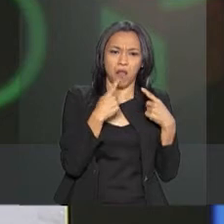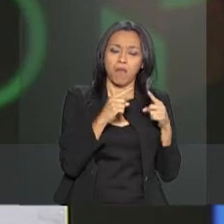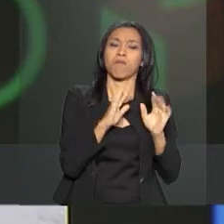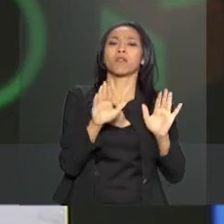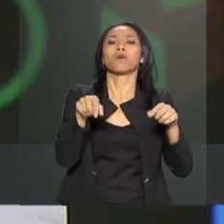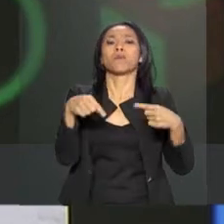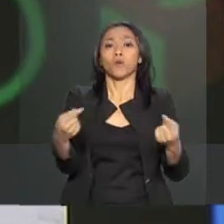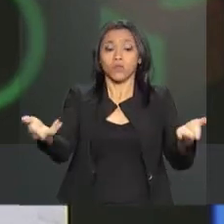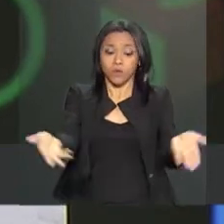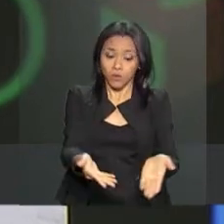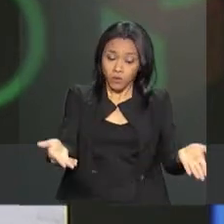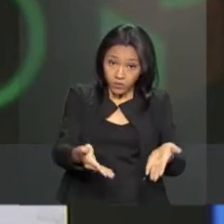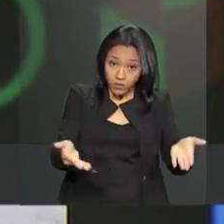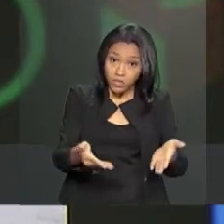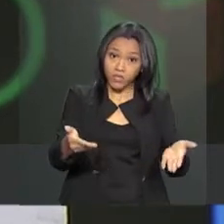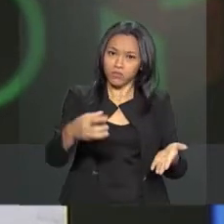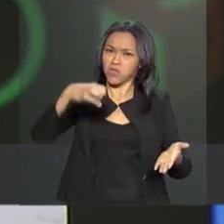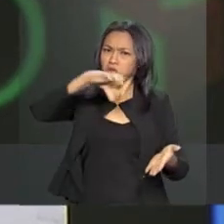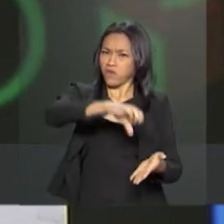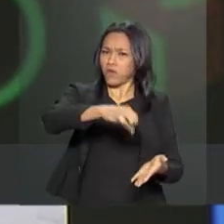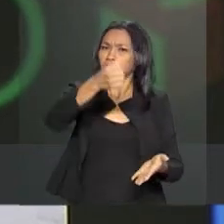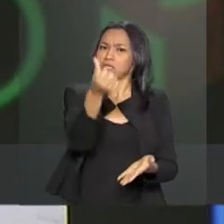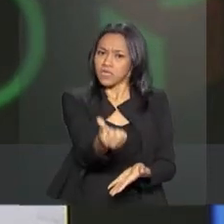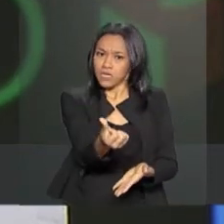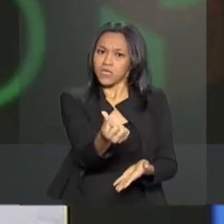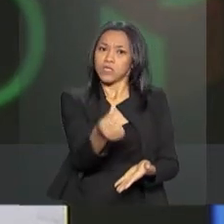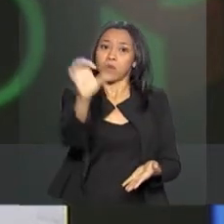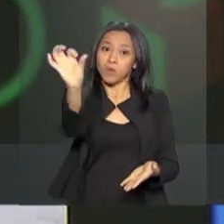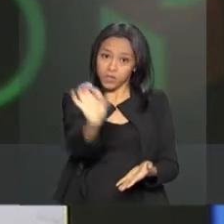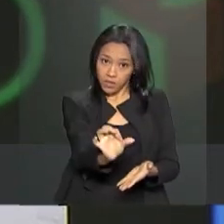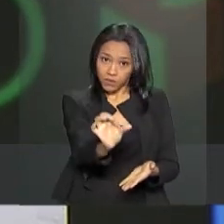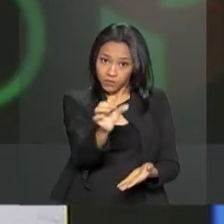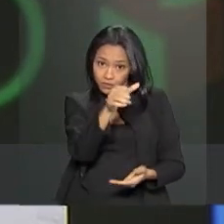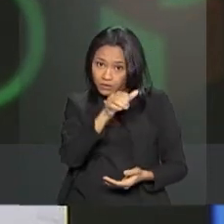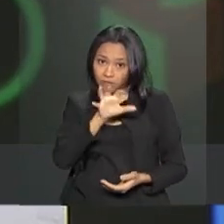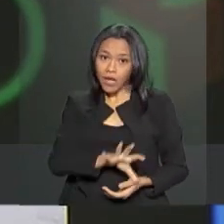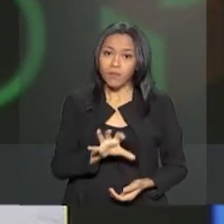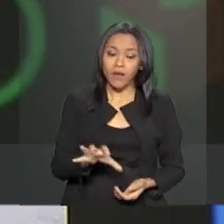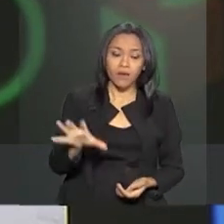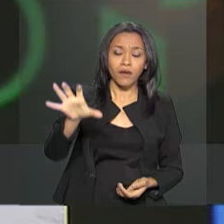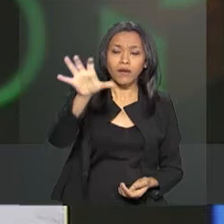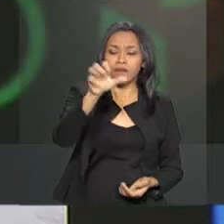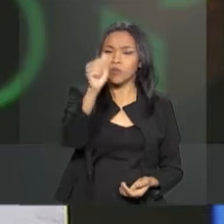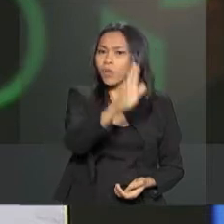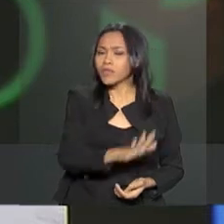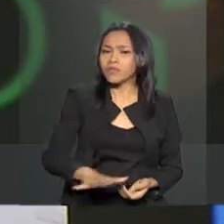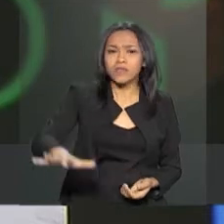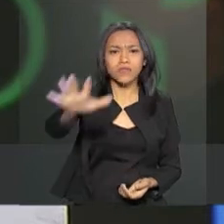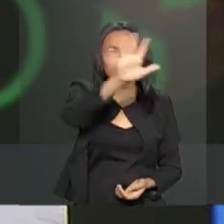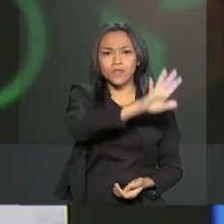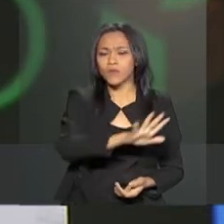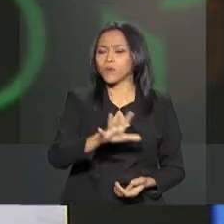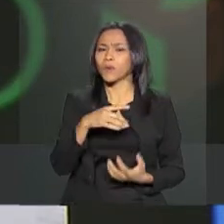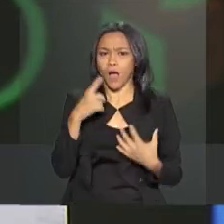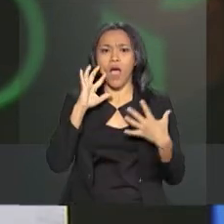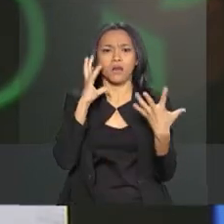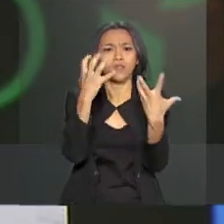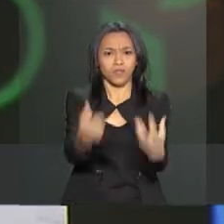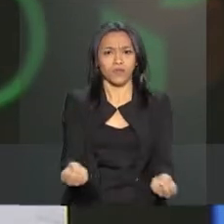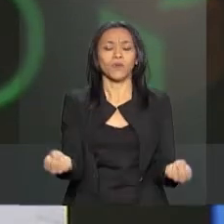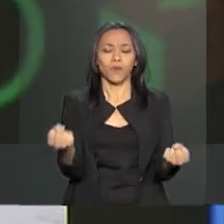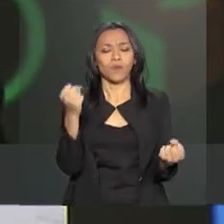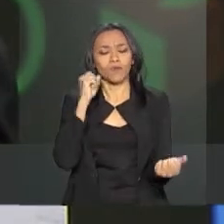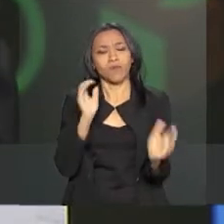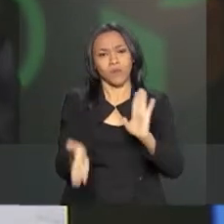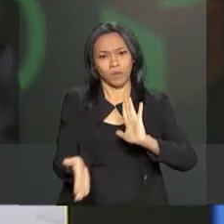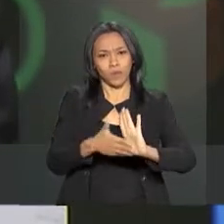hoje especialmente, com mais de 96% da área educacional do país apoiando a reforma do ensino médio.